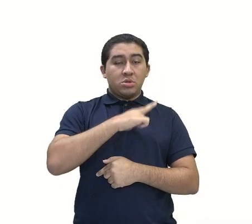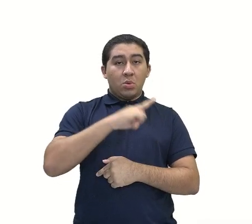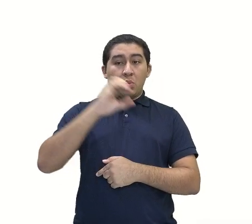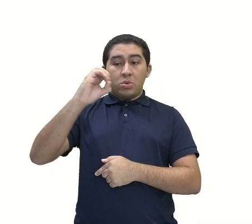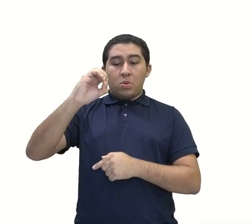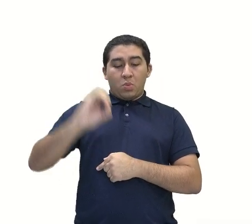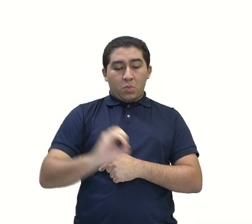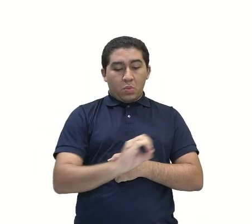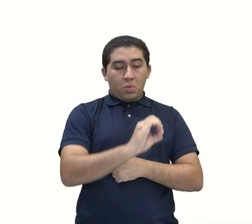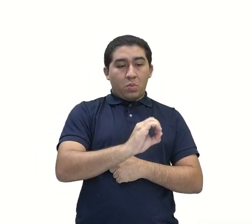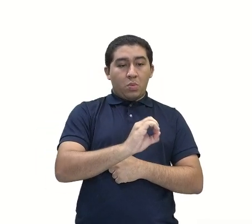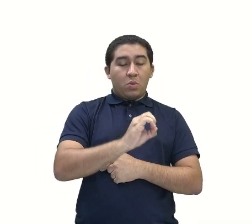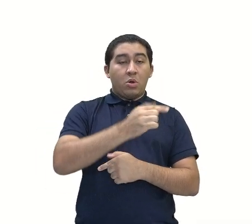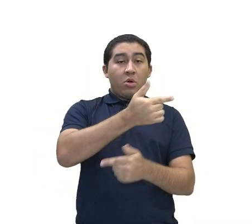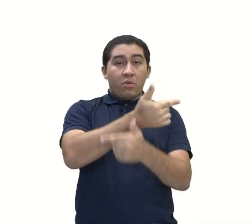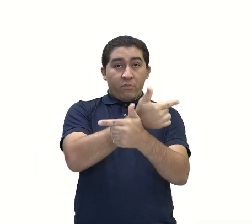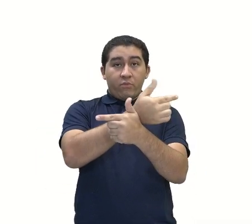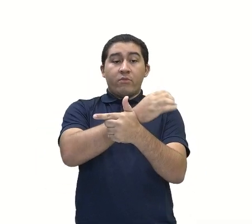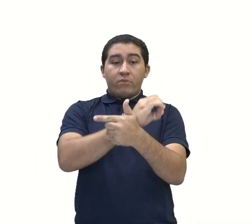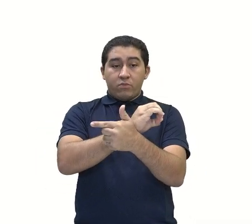zerinho. Tá?